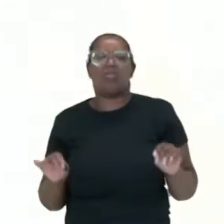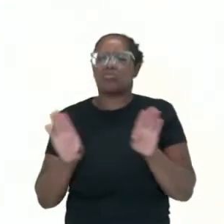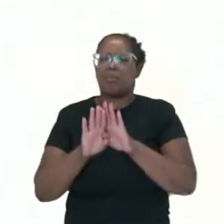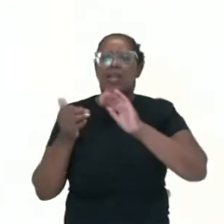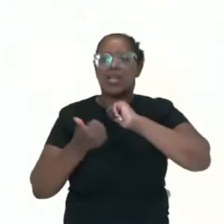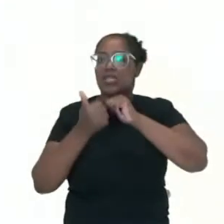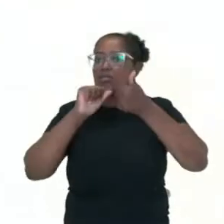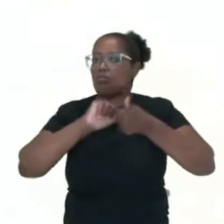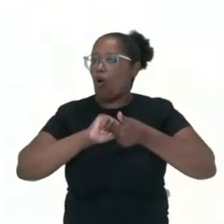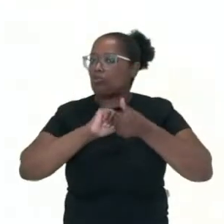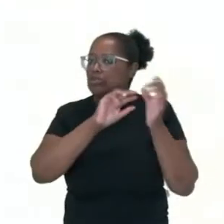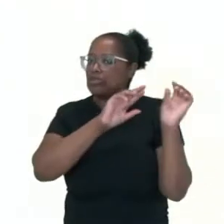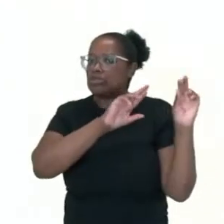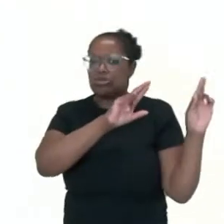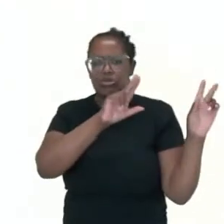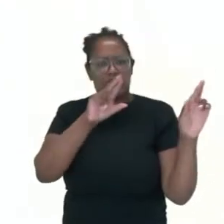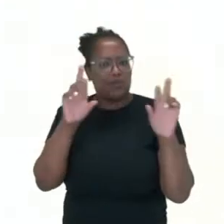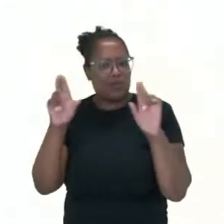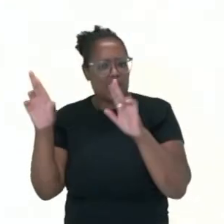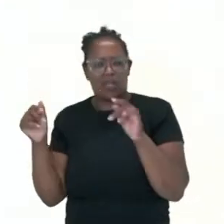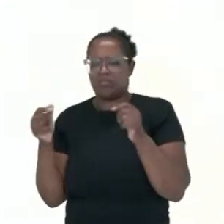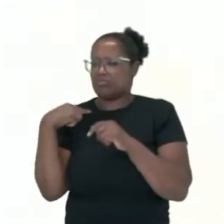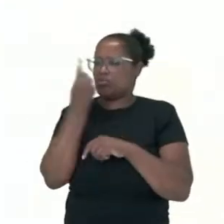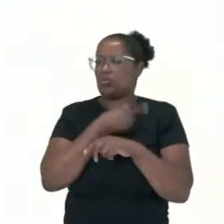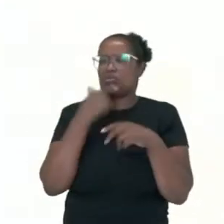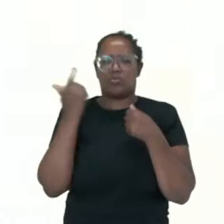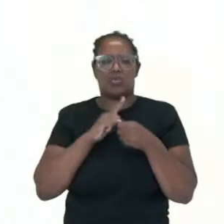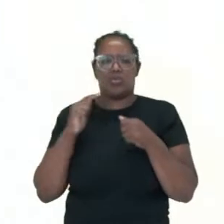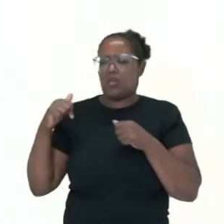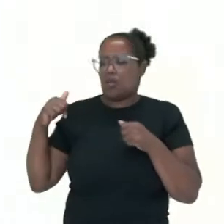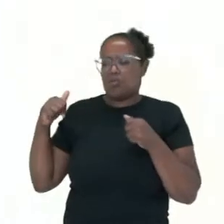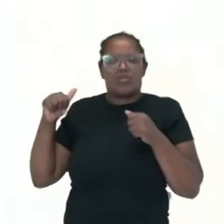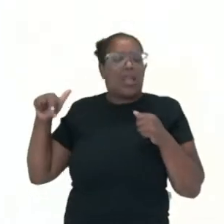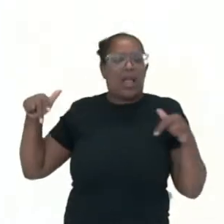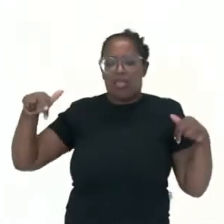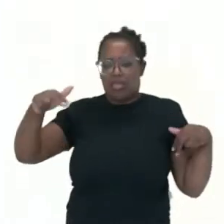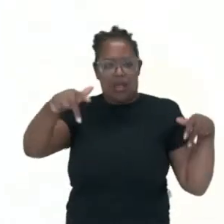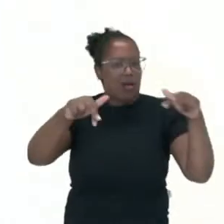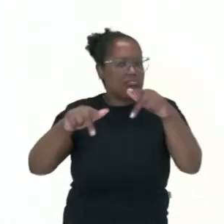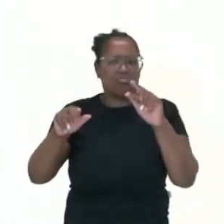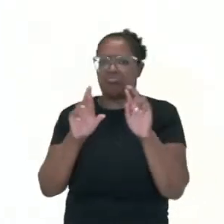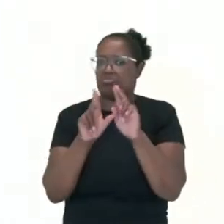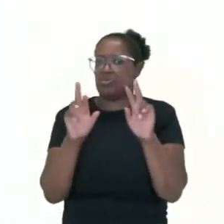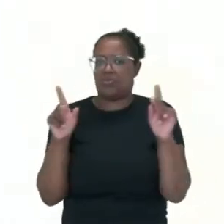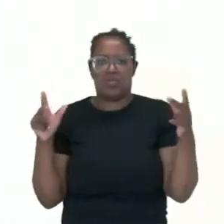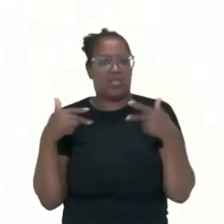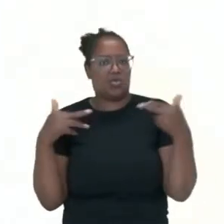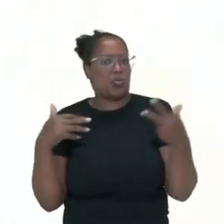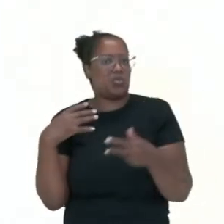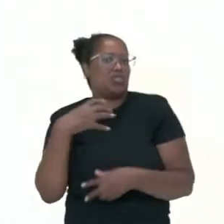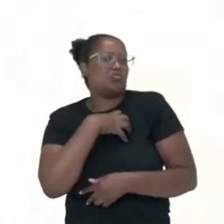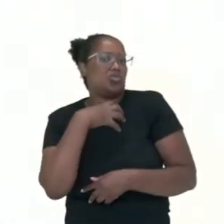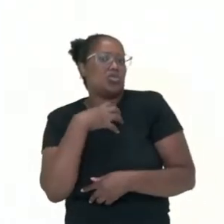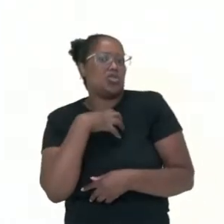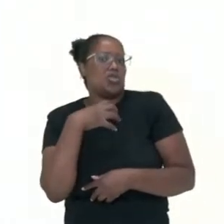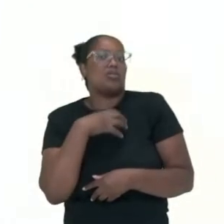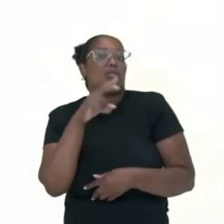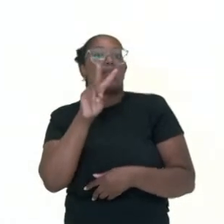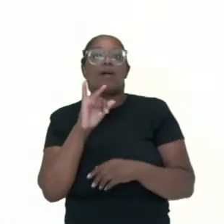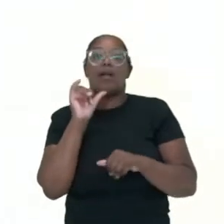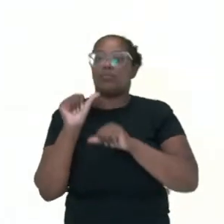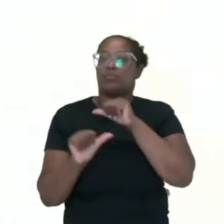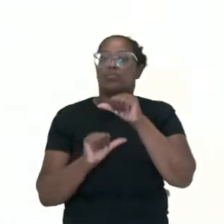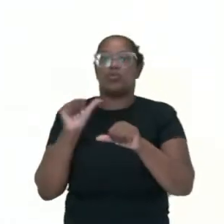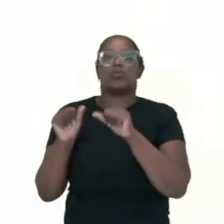esportivas, por exemplo. Então dá para transitar entre vários elementos que configuram essas mudanças que vão tornar fundamental